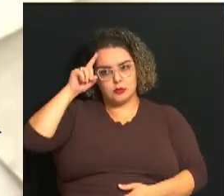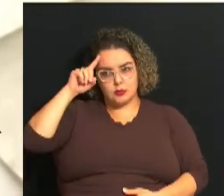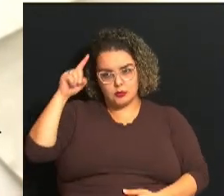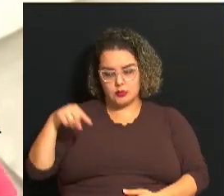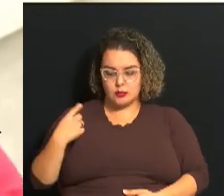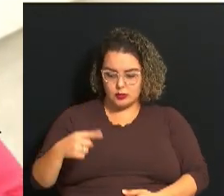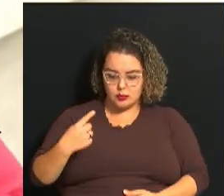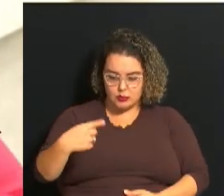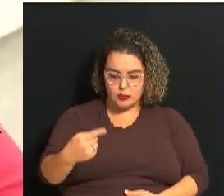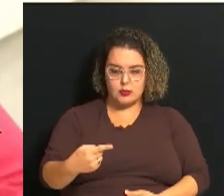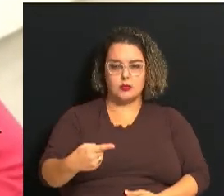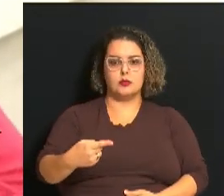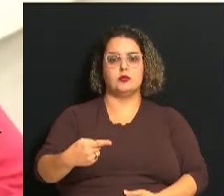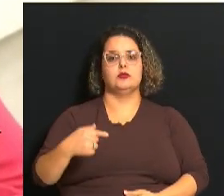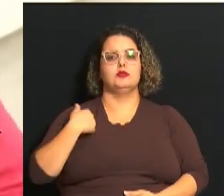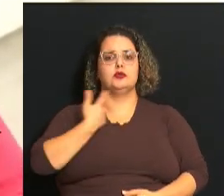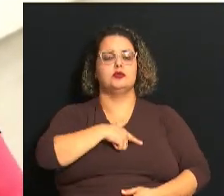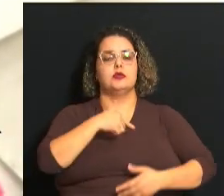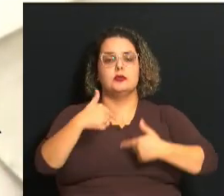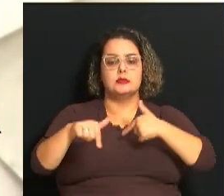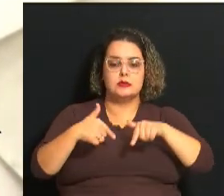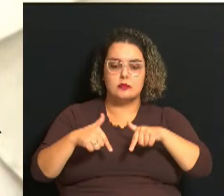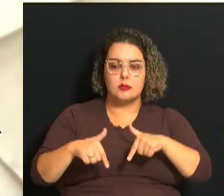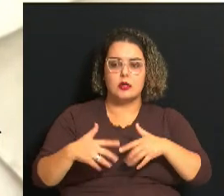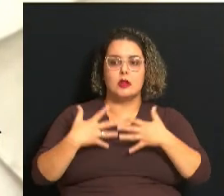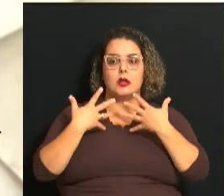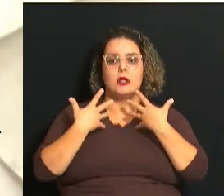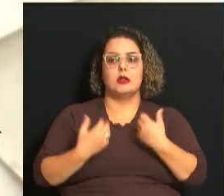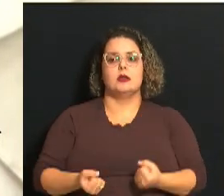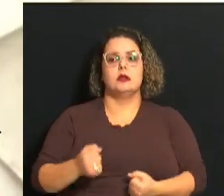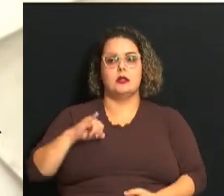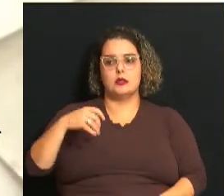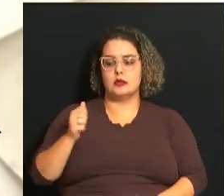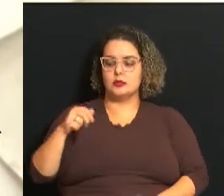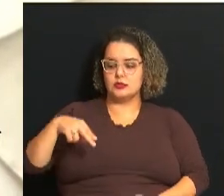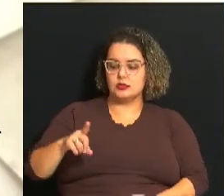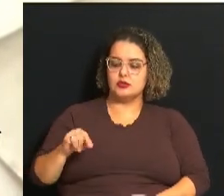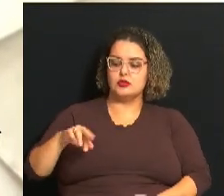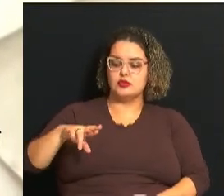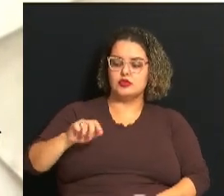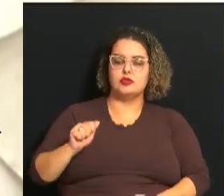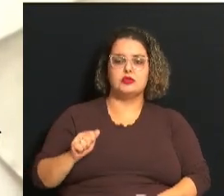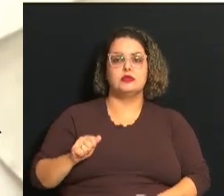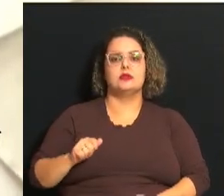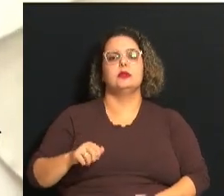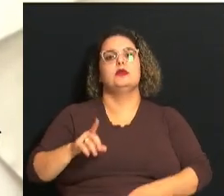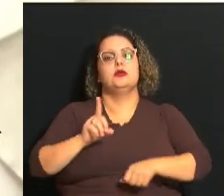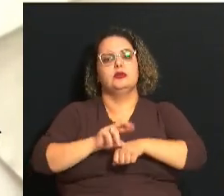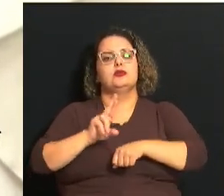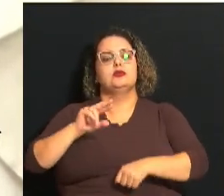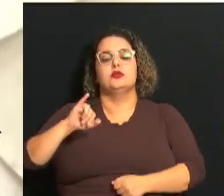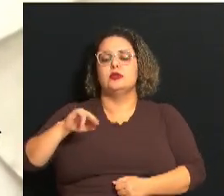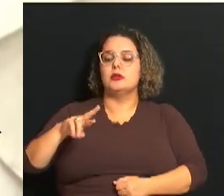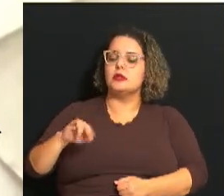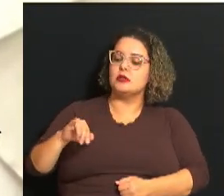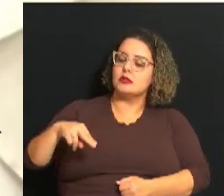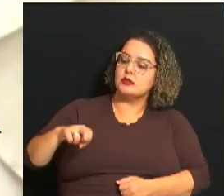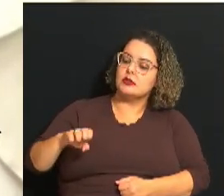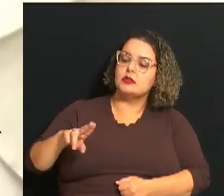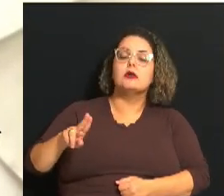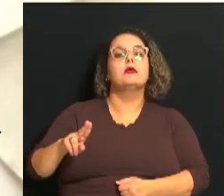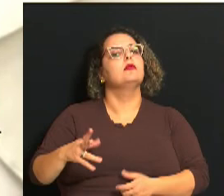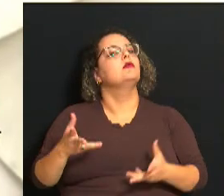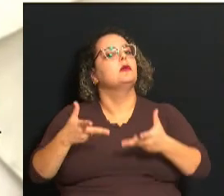né de nossa trabalhadores então recebeu hoje aqui a Jandira e rara receber aqui doutor Irineu debatendo para nós foi muito